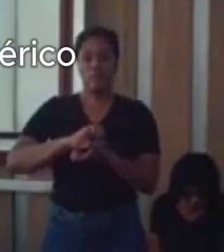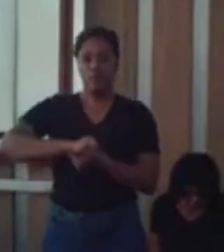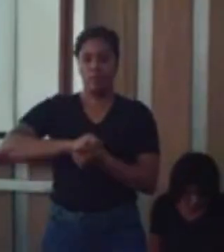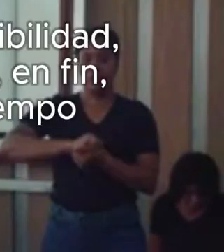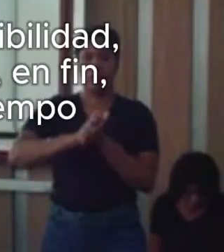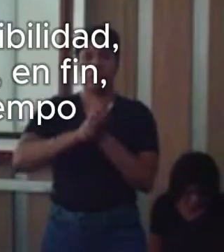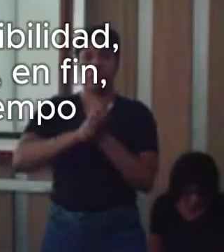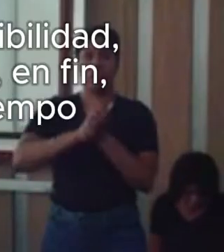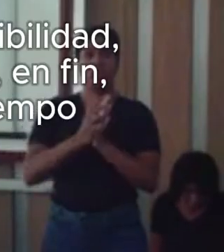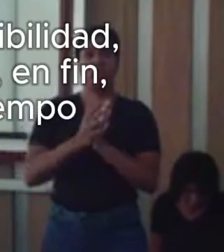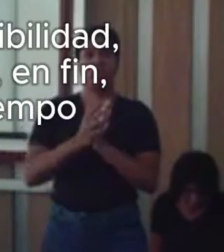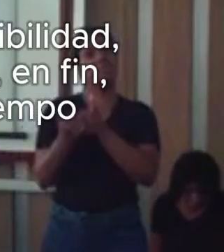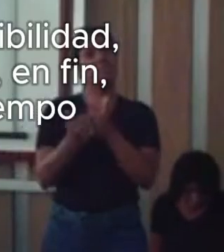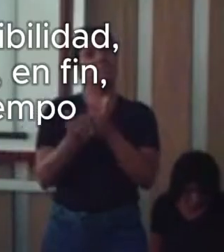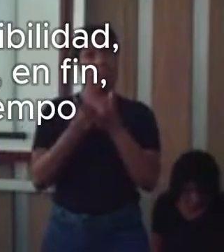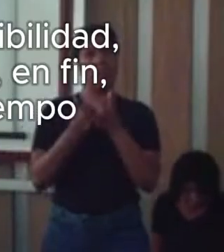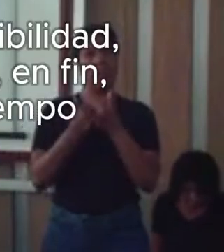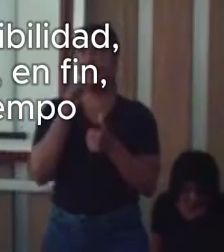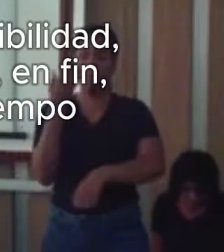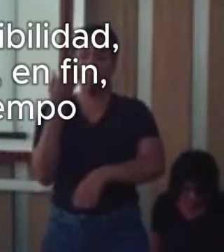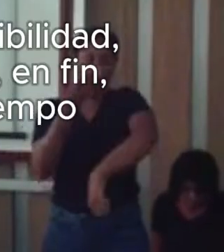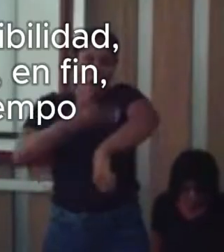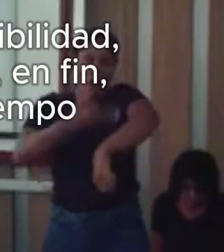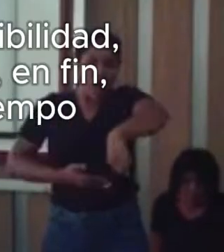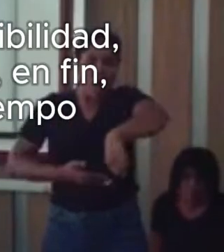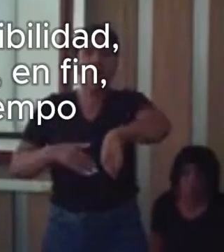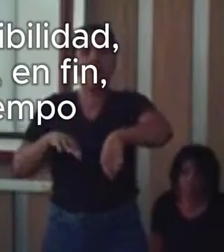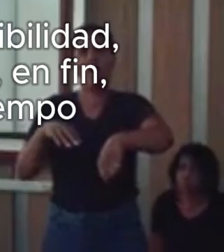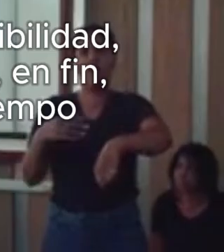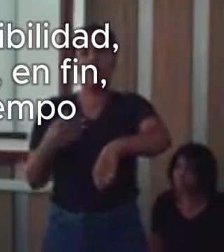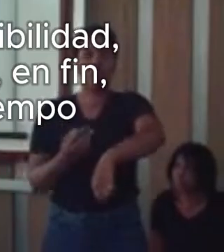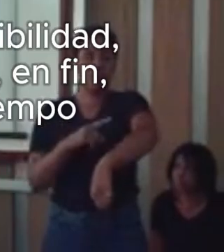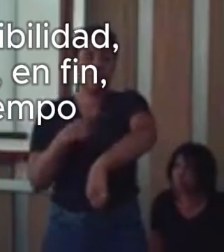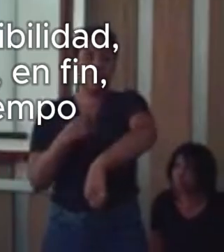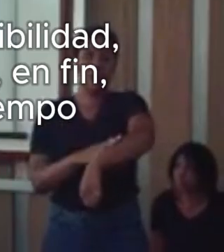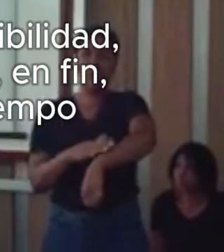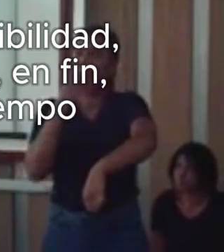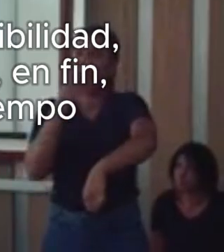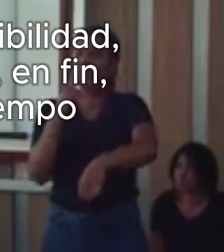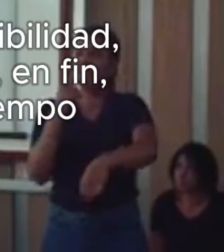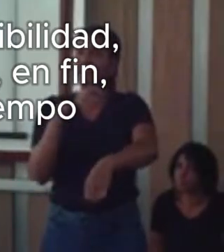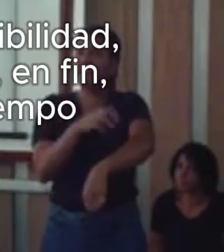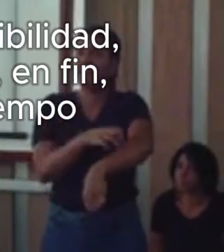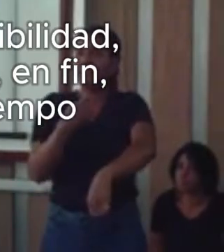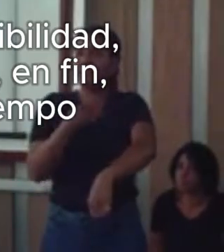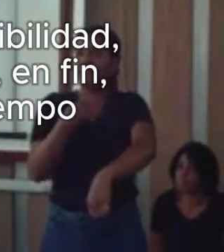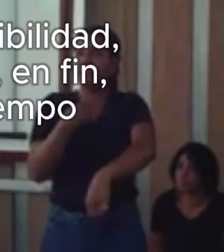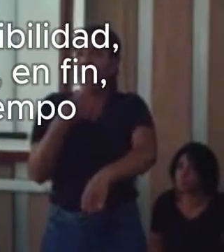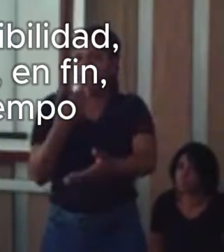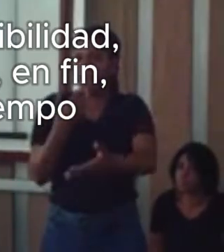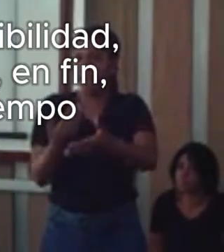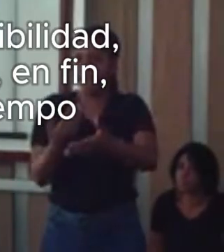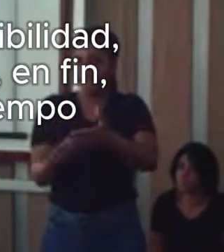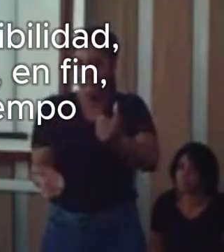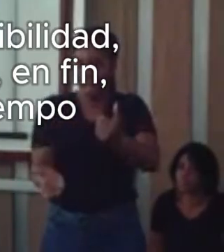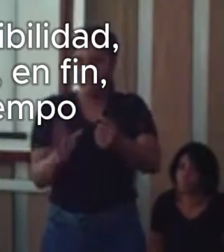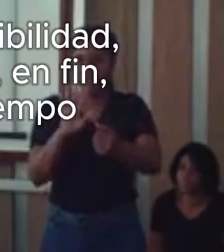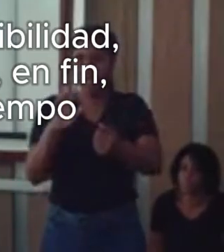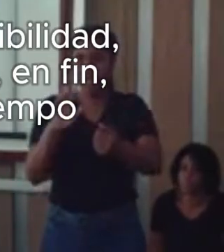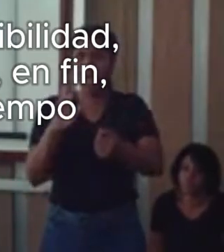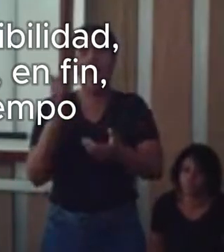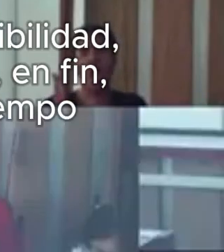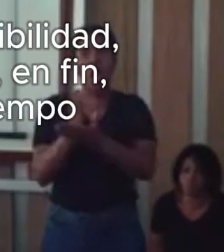fizer uma cirurgia grande, tiver um corte, uma lesão grande e perde a sensibilidade, acho que já aconteceu com muita gente, quem já fez uma cesariana,